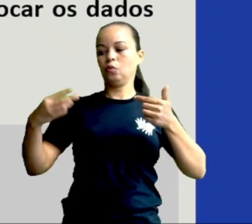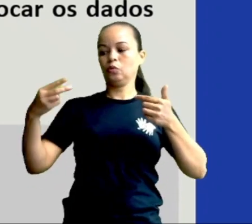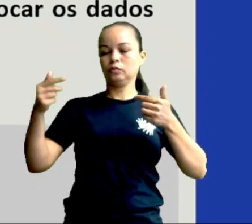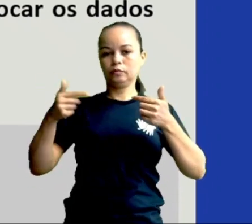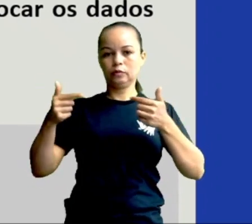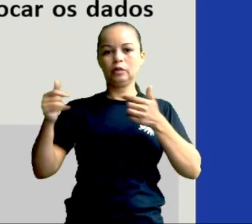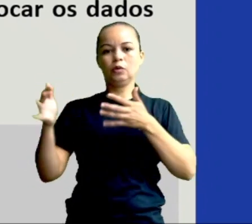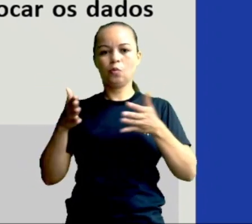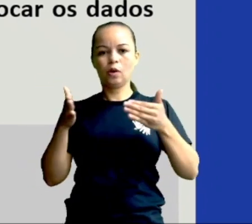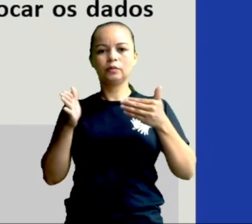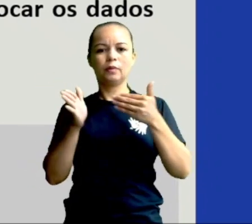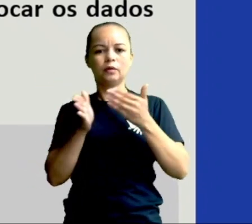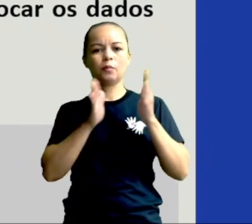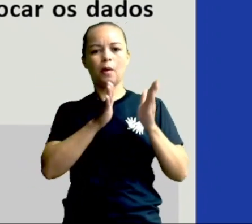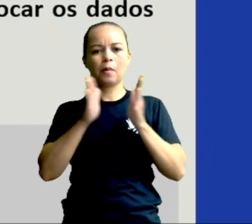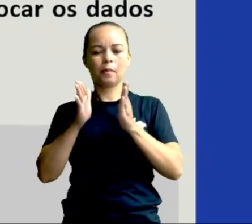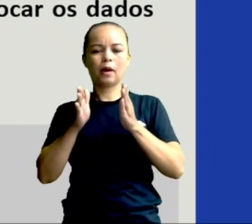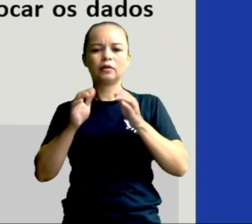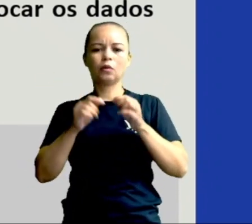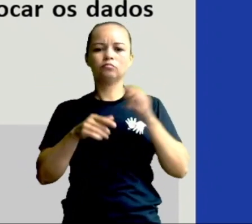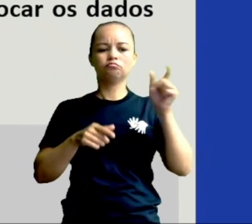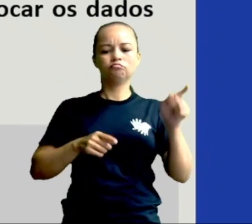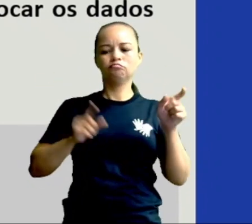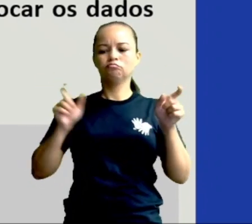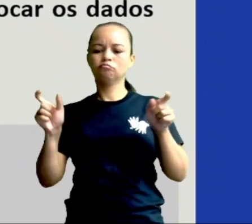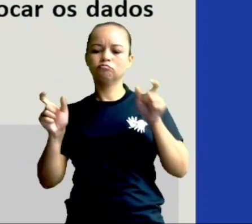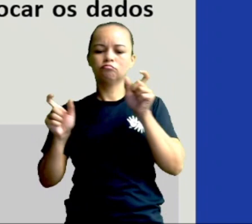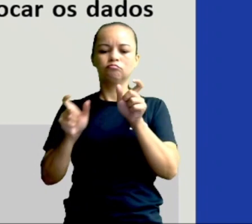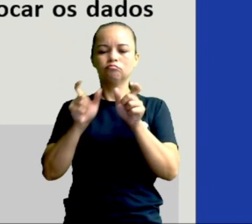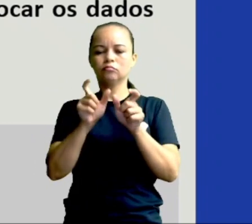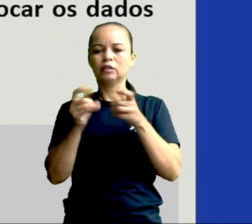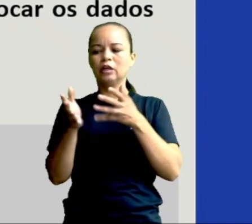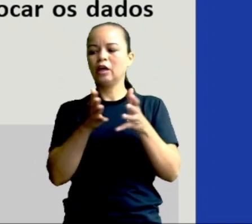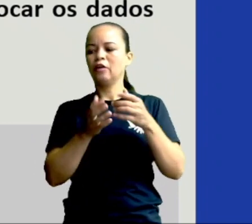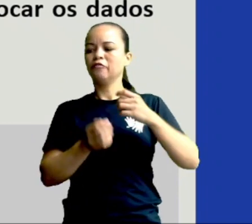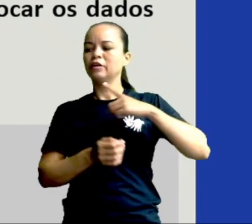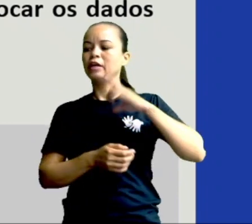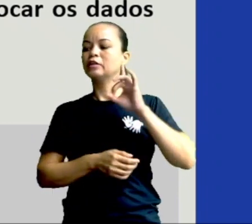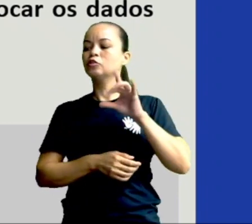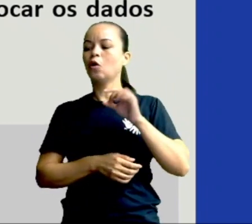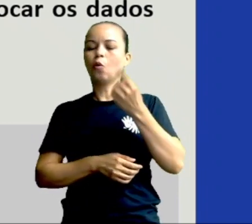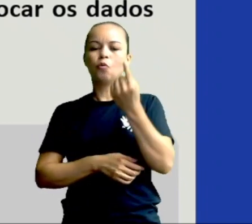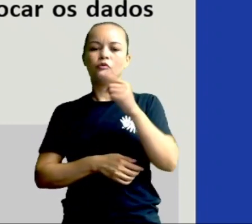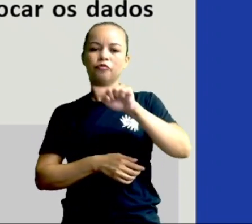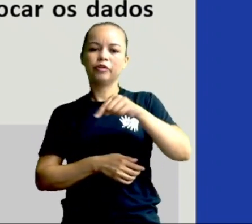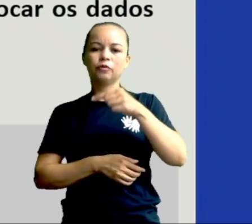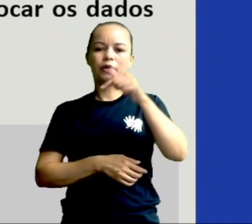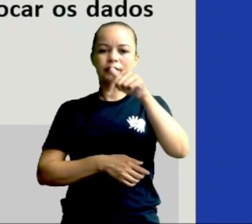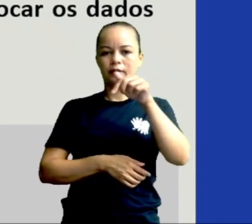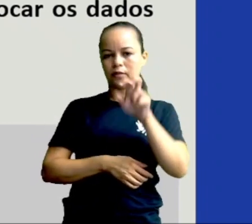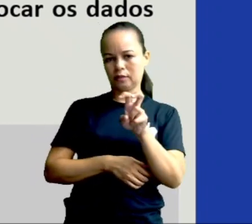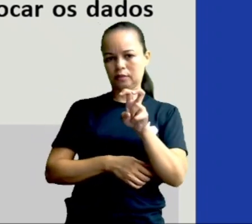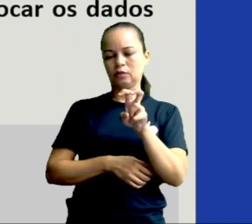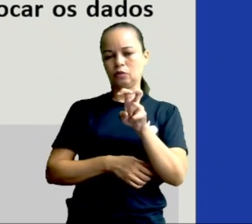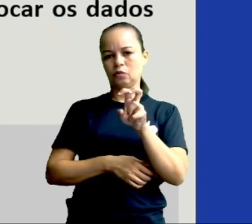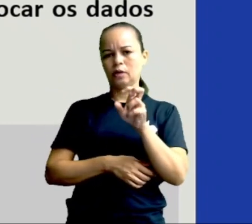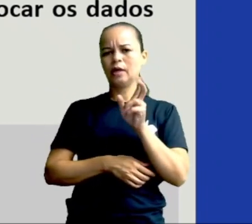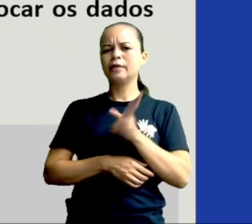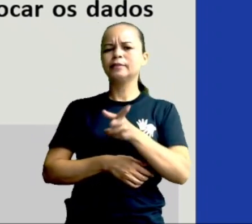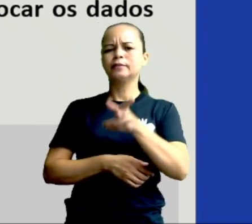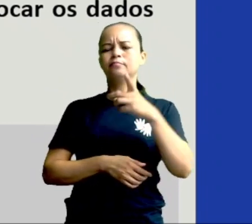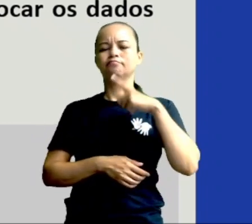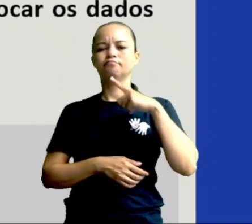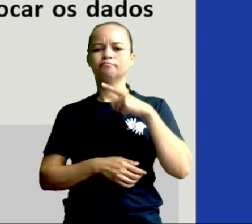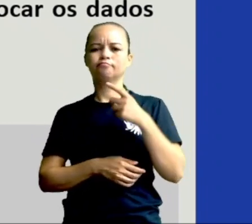e o antepenúltimo. E fiquei com quanto? 1,75. toda vez que eu tiver a quantidade ímpar de